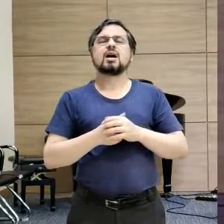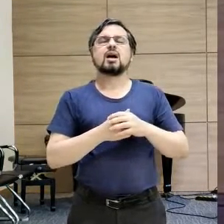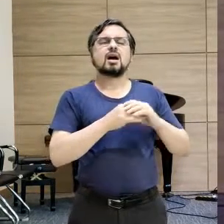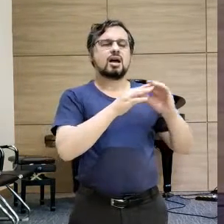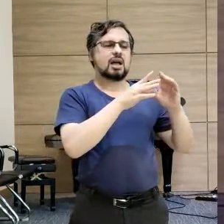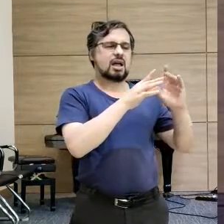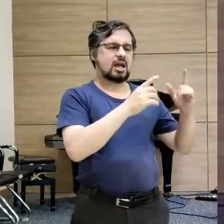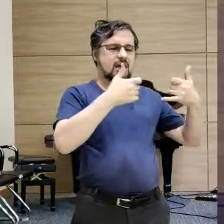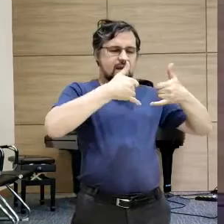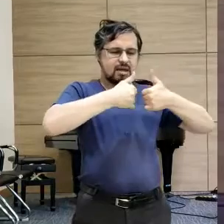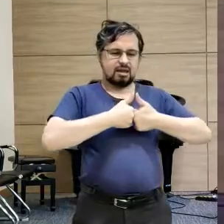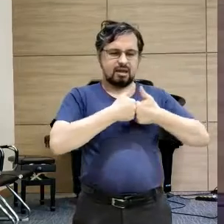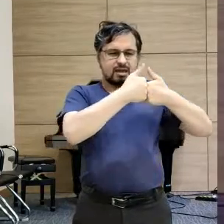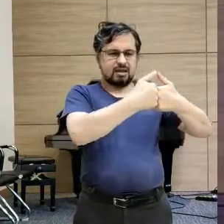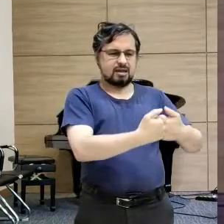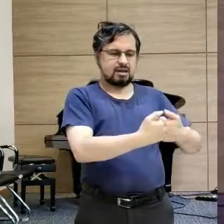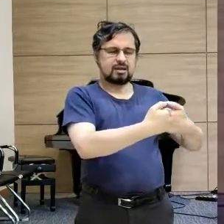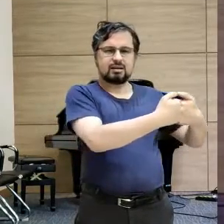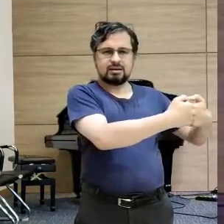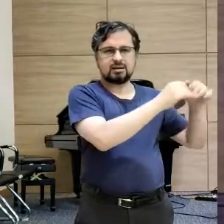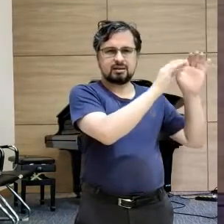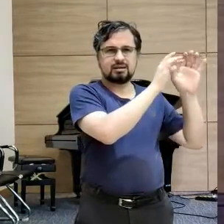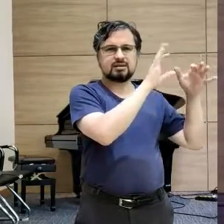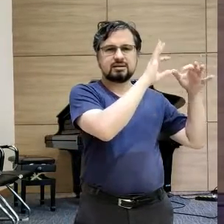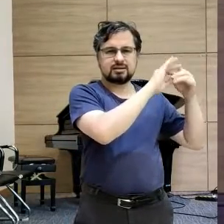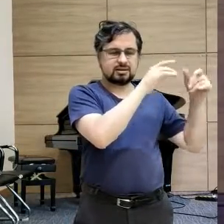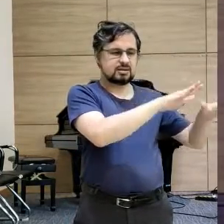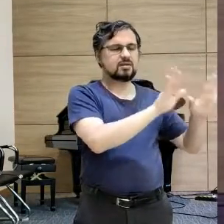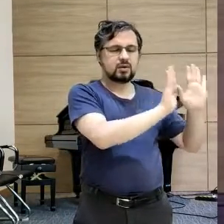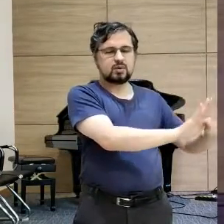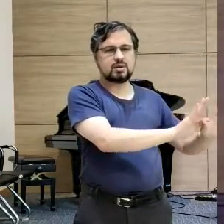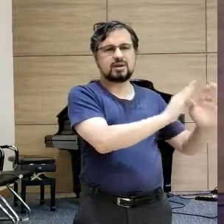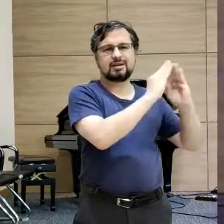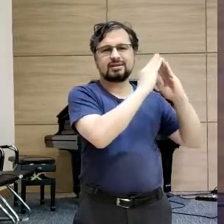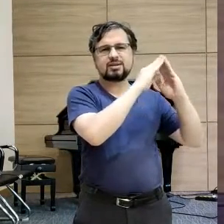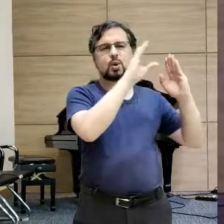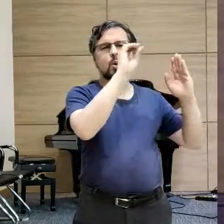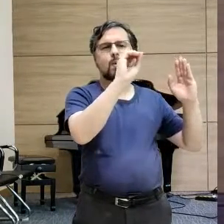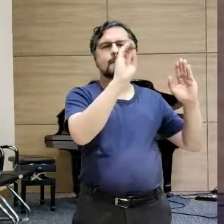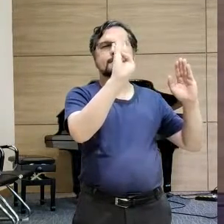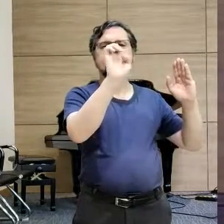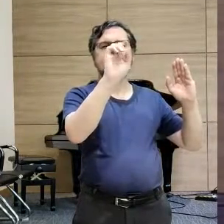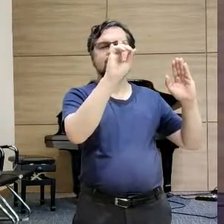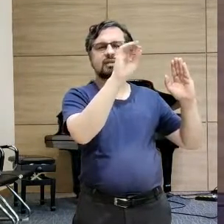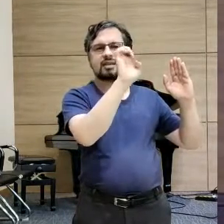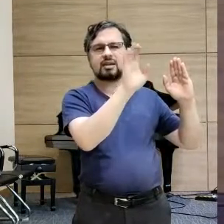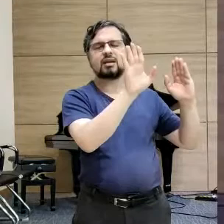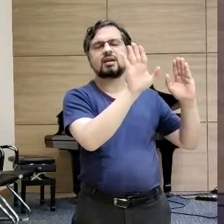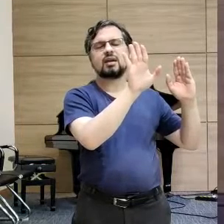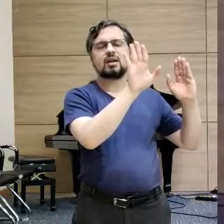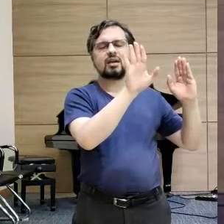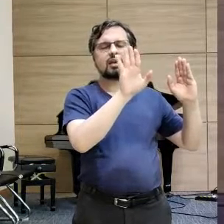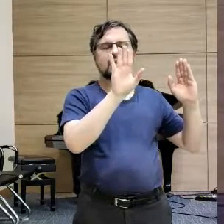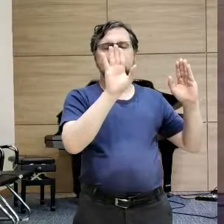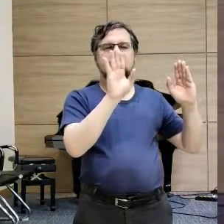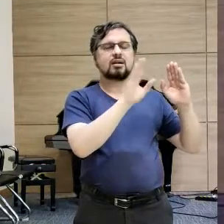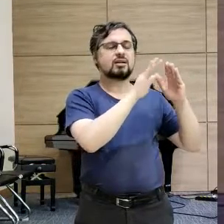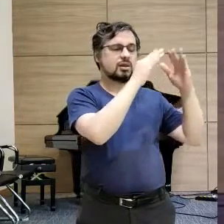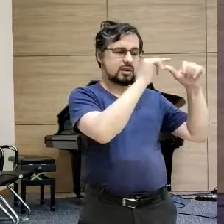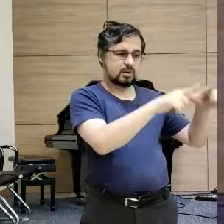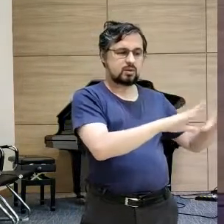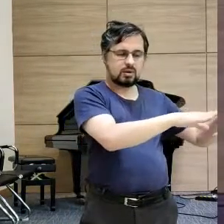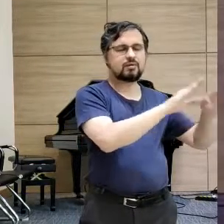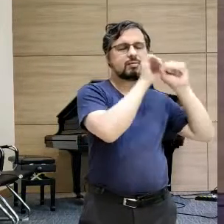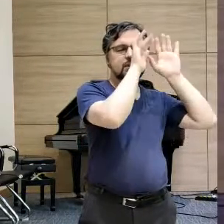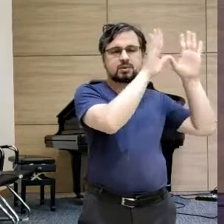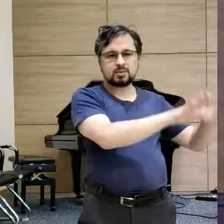de Obed-Edom. Essa casa foi ricamente abençoada. Houve um problema, porque por isso a Arca ficou ali, mas a casa foi ricamente abençoada.